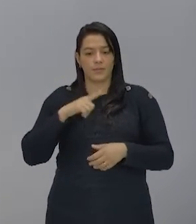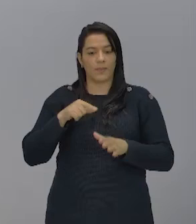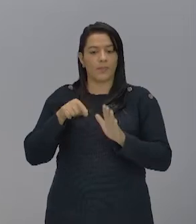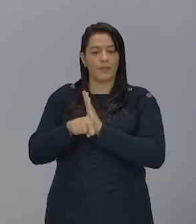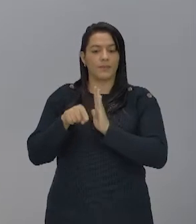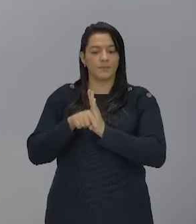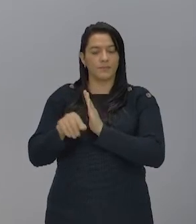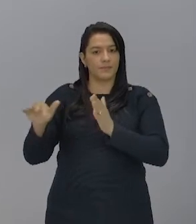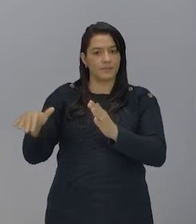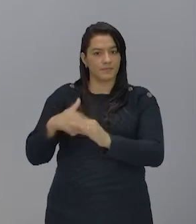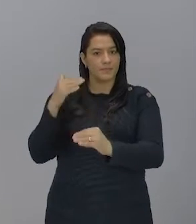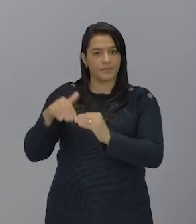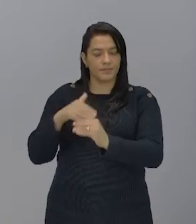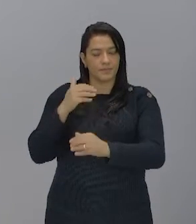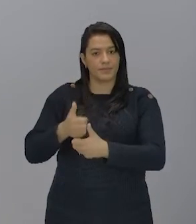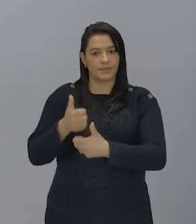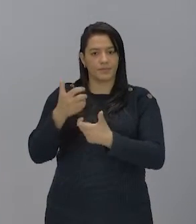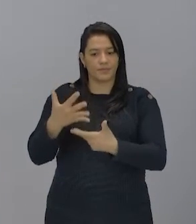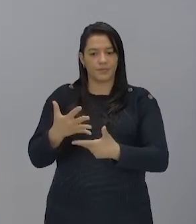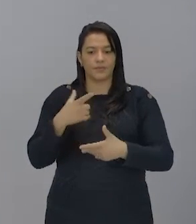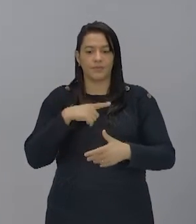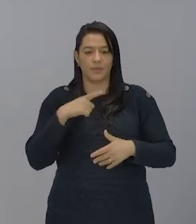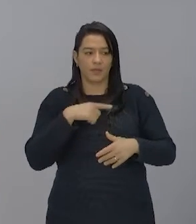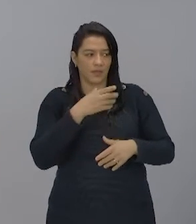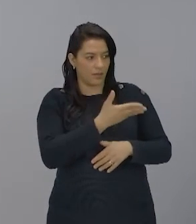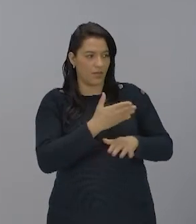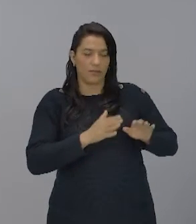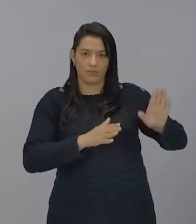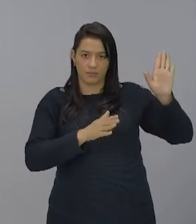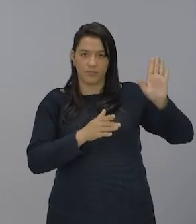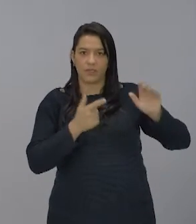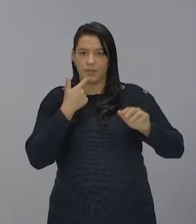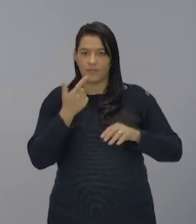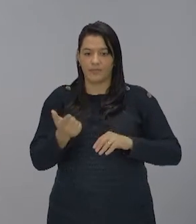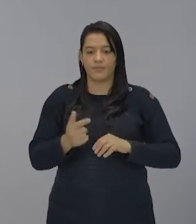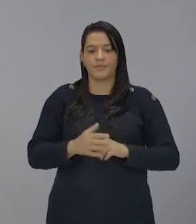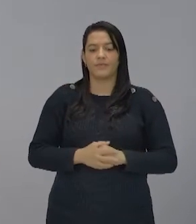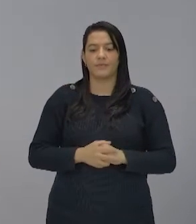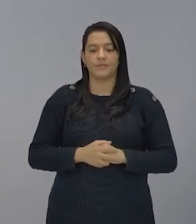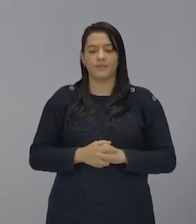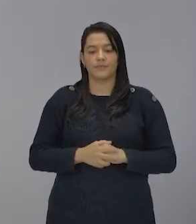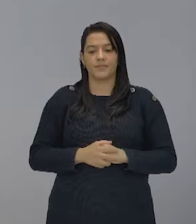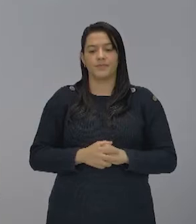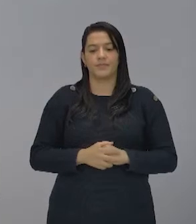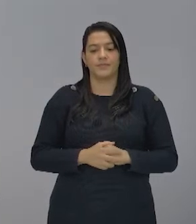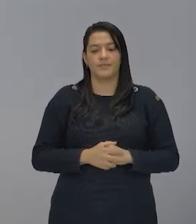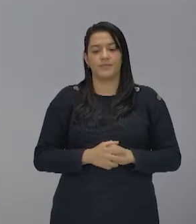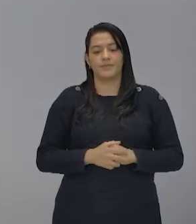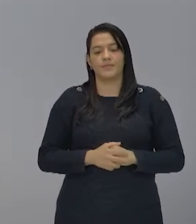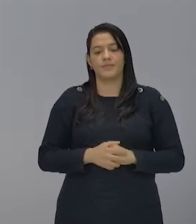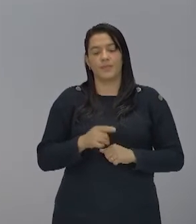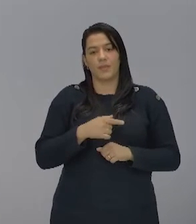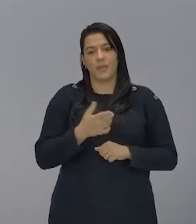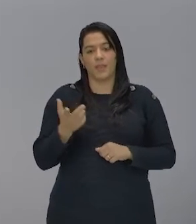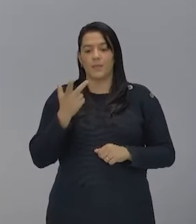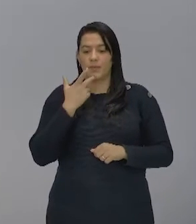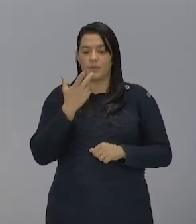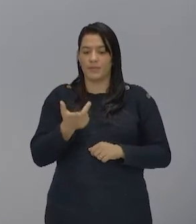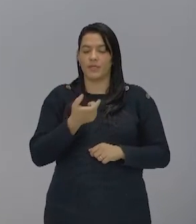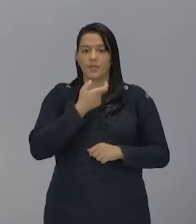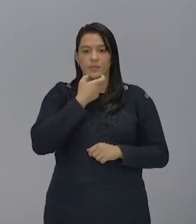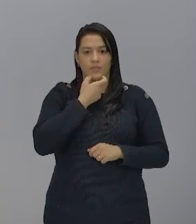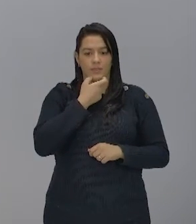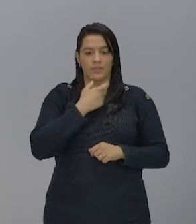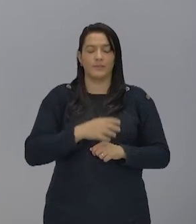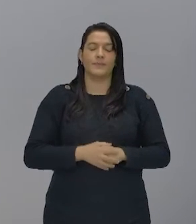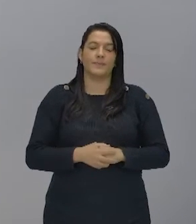Mário, manda aí, a Rosana já levanta aqui, né? O Marcelo perguntou, is this an English class? Is this an English class? A gente vai falar sobre o inglês aí, né,